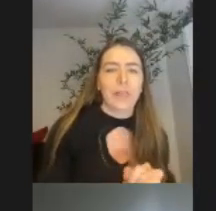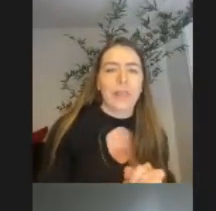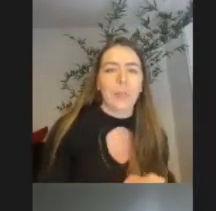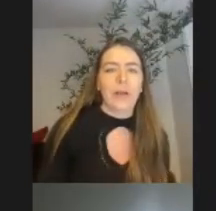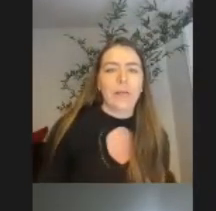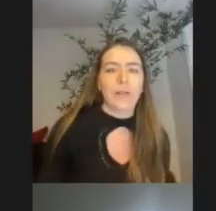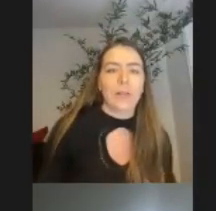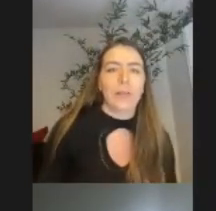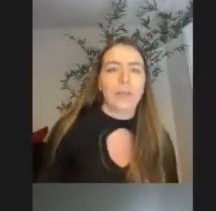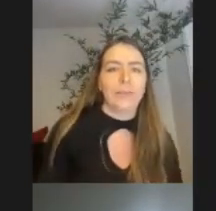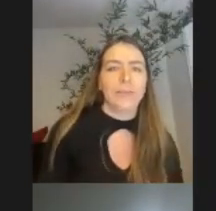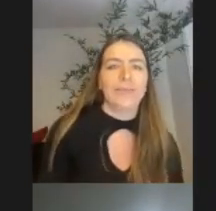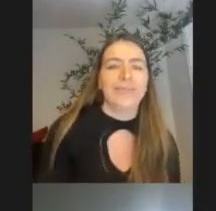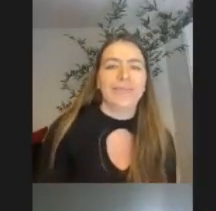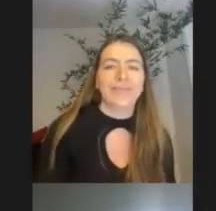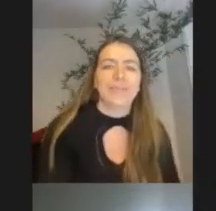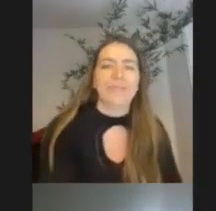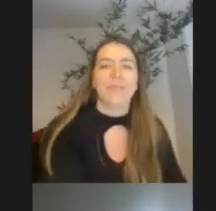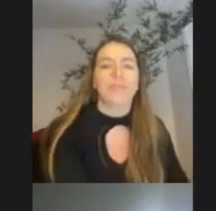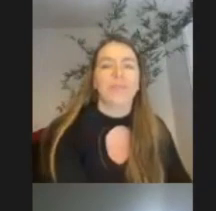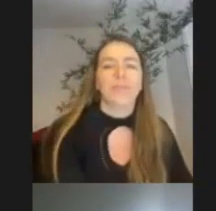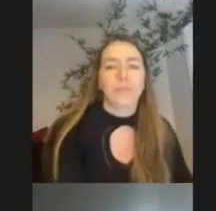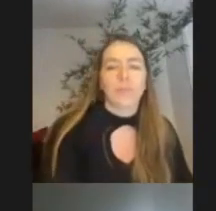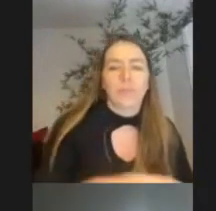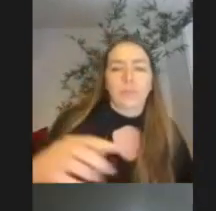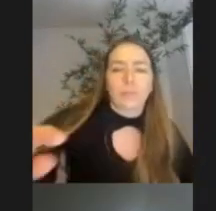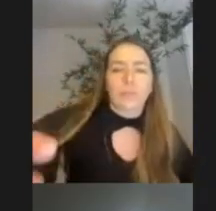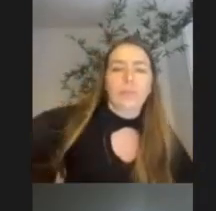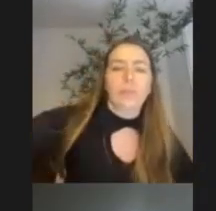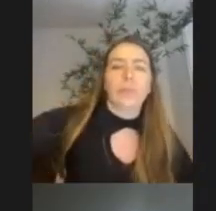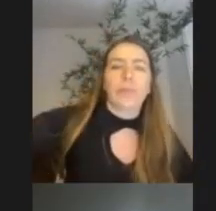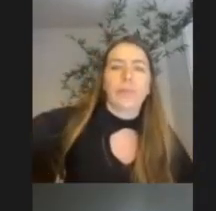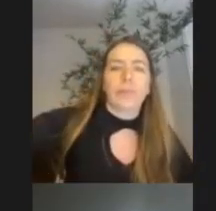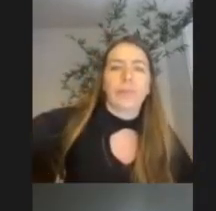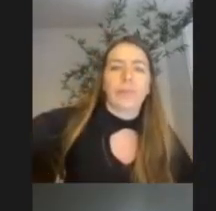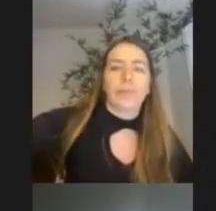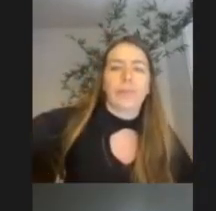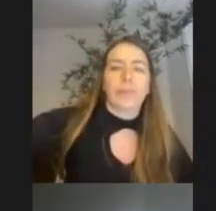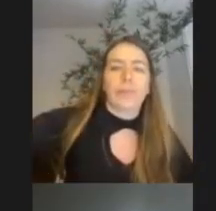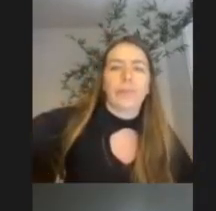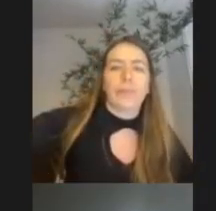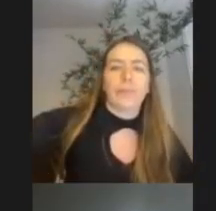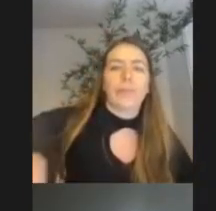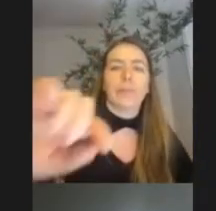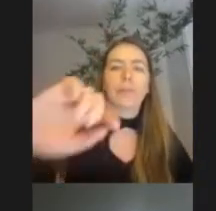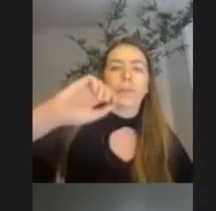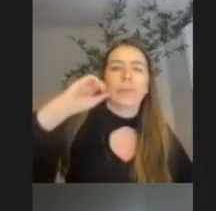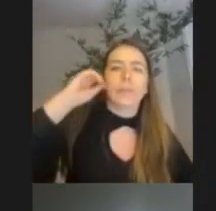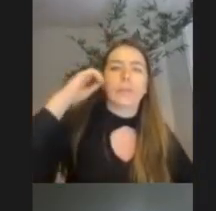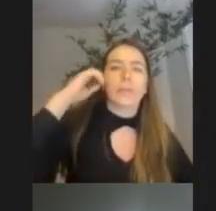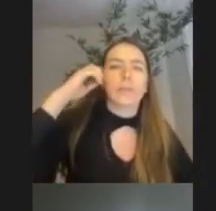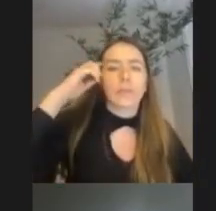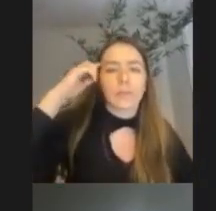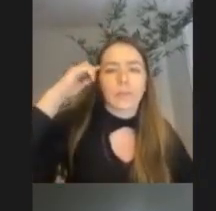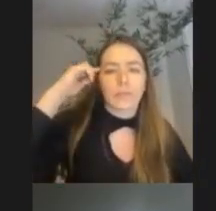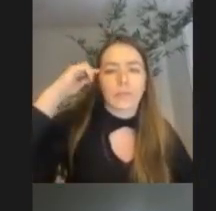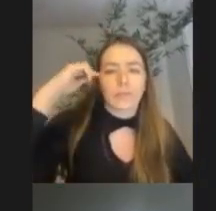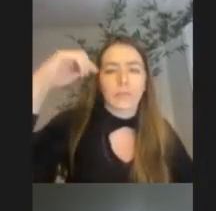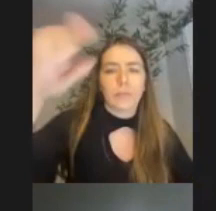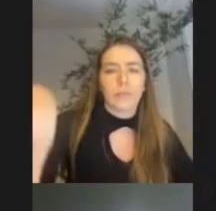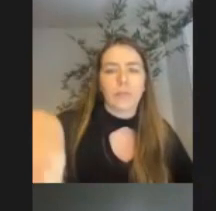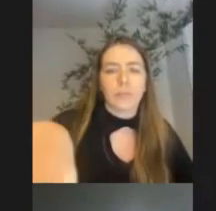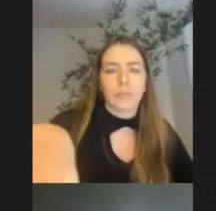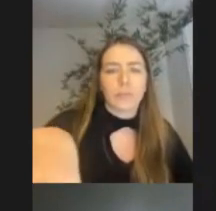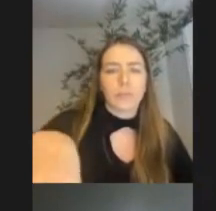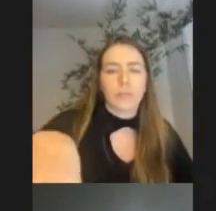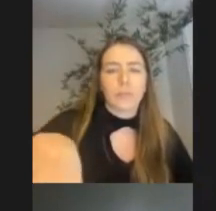Eu vou lendo para você. Coalhada é low carb? Você falou que o leite não, mas o Danone sim, tá? Tá, não tem pressa na resposta, mas é uma pergunta, uma